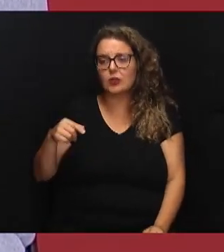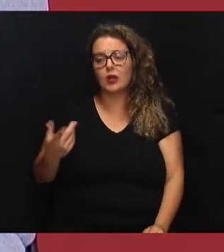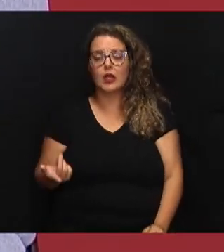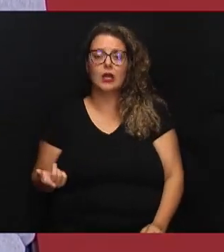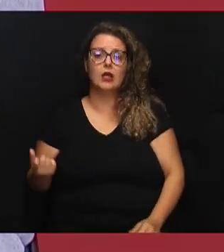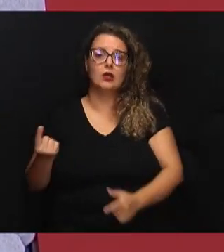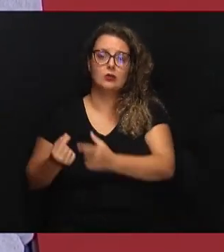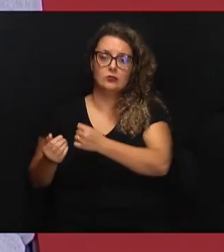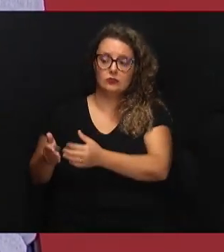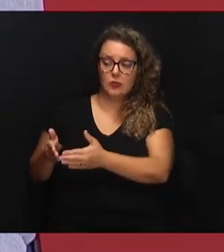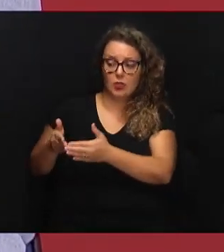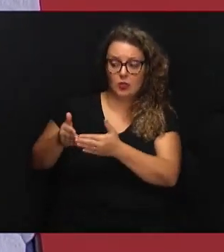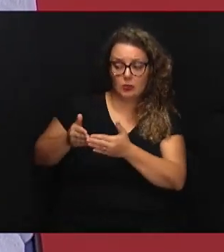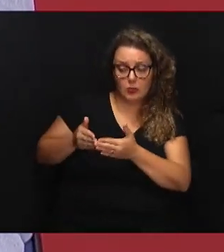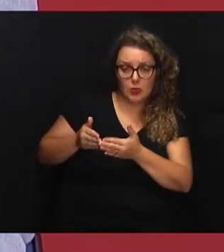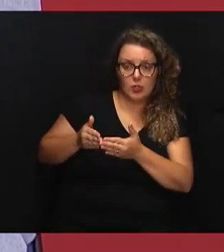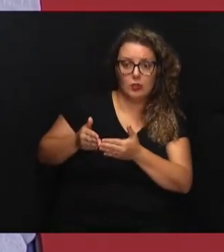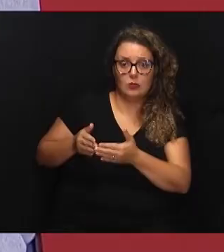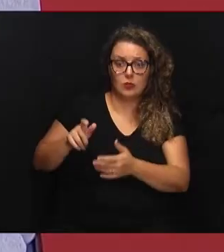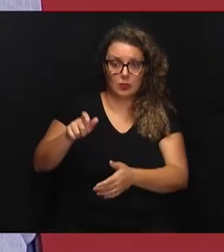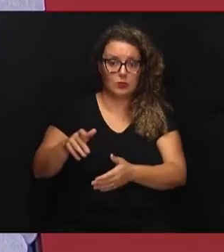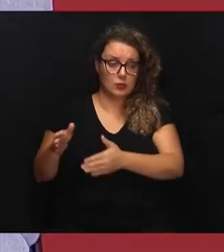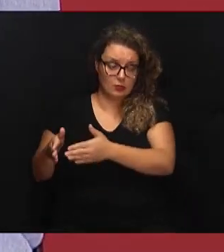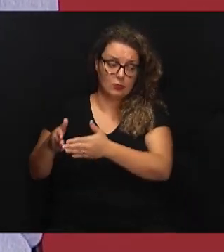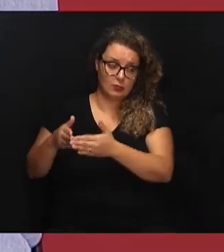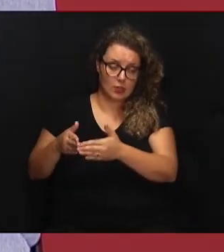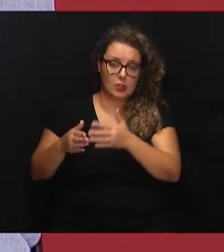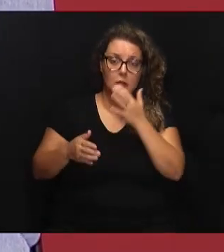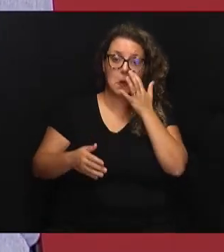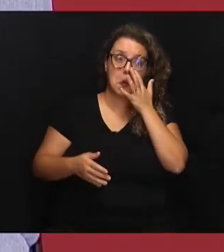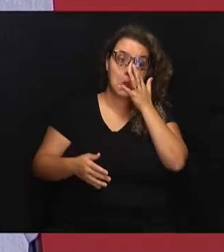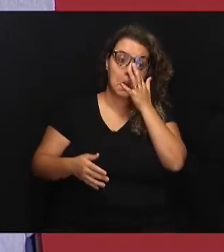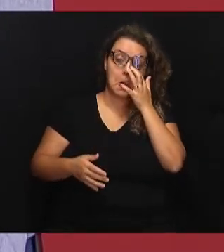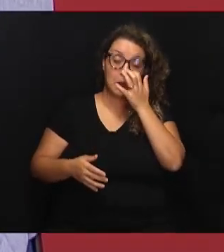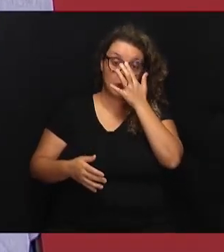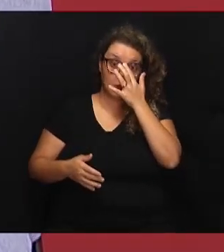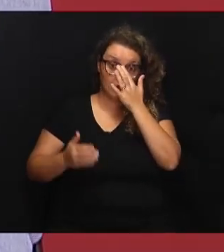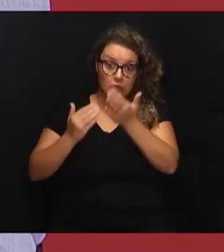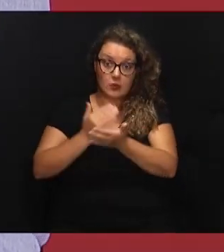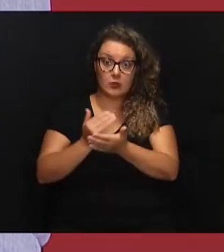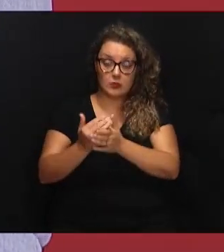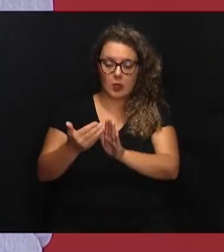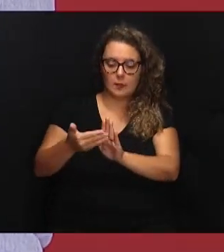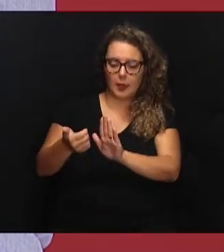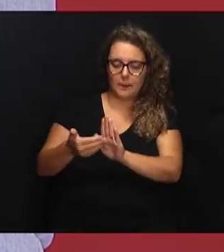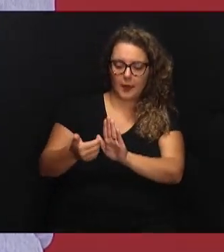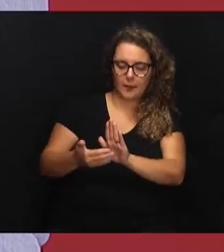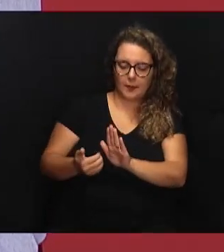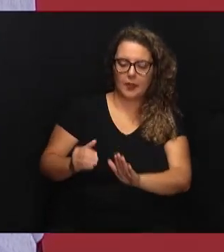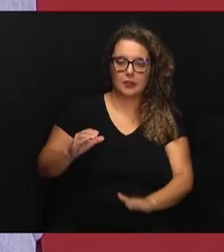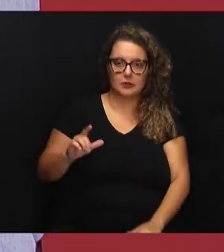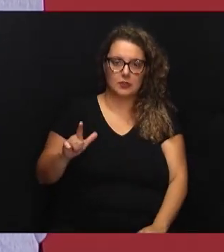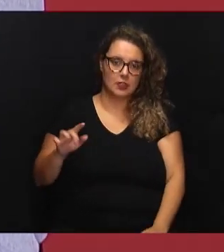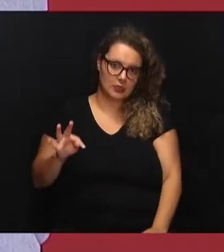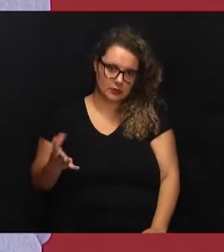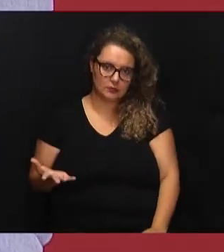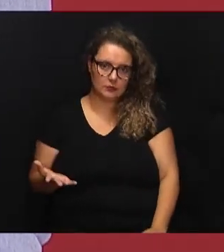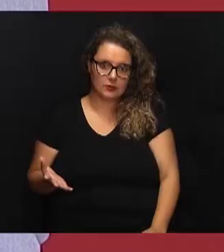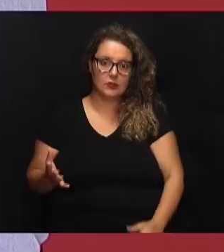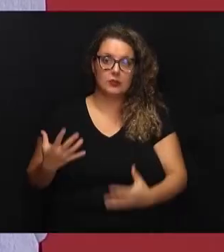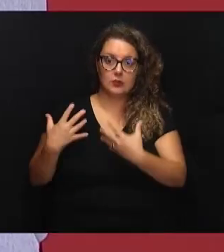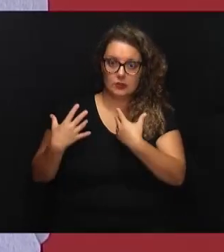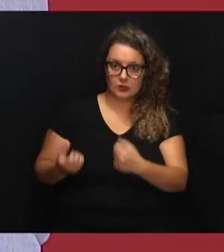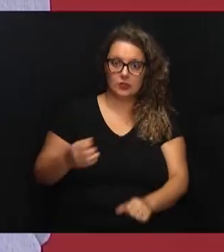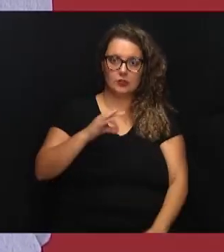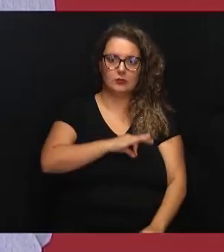um empréstimo que a pessoa pega e que cujas parcelas serão descontadas direto na sua folha de pagamento. Então ele já recebe o